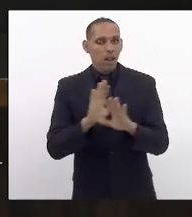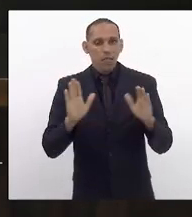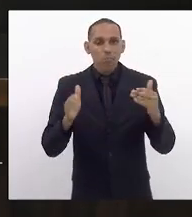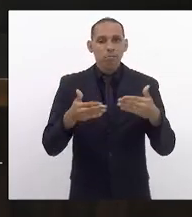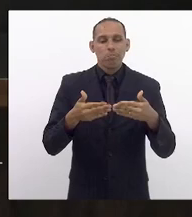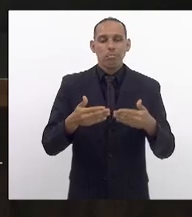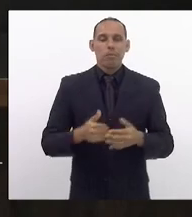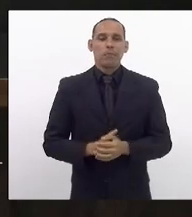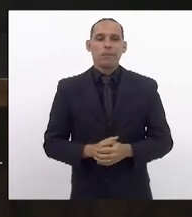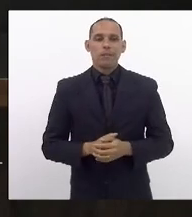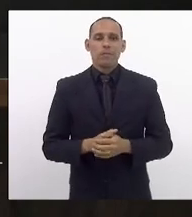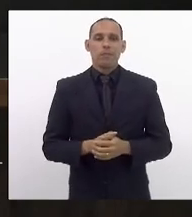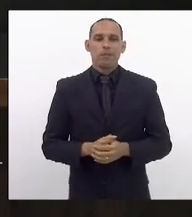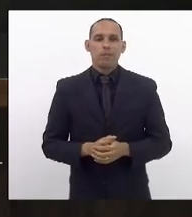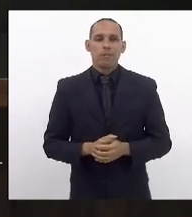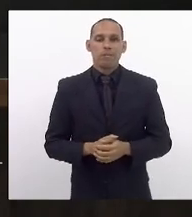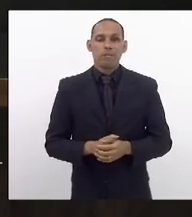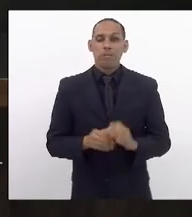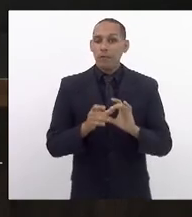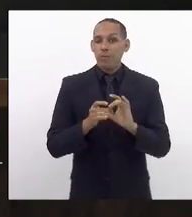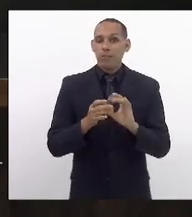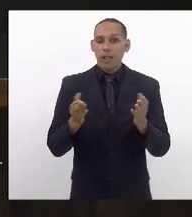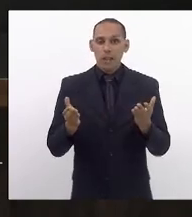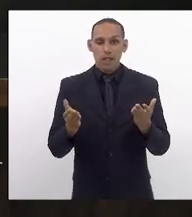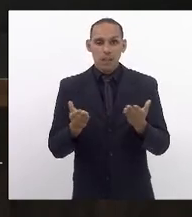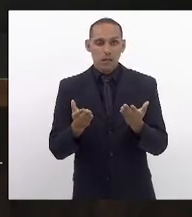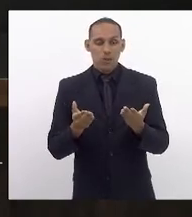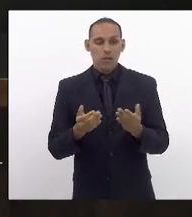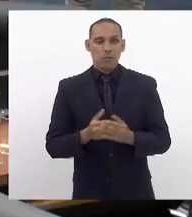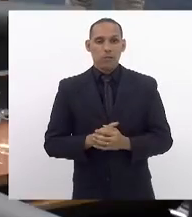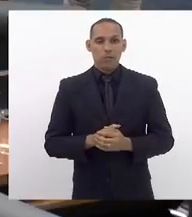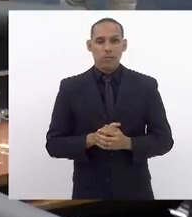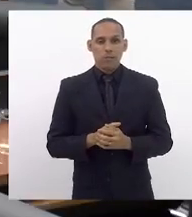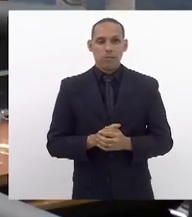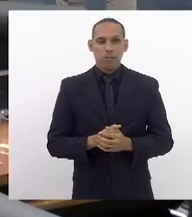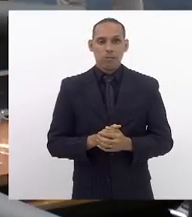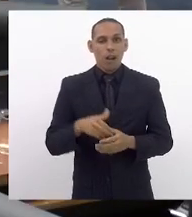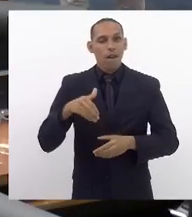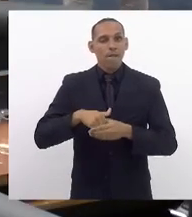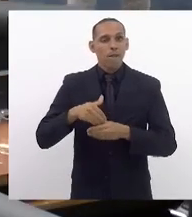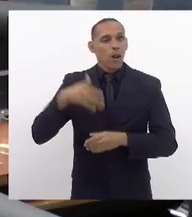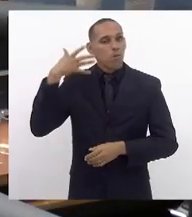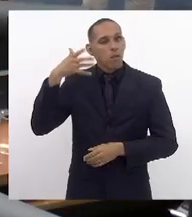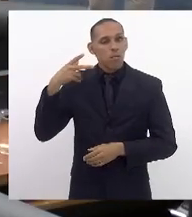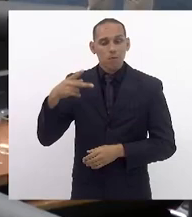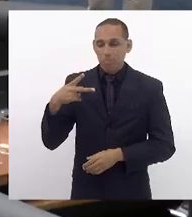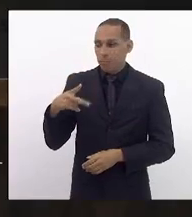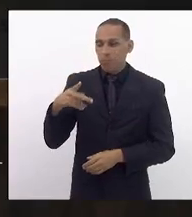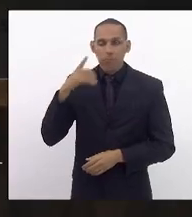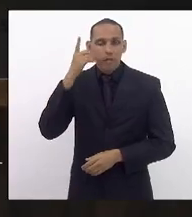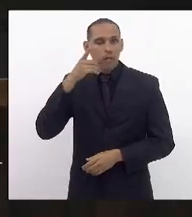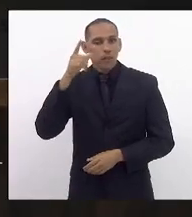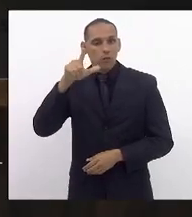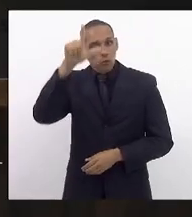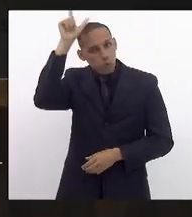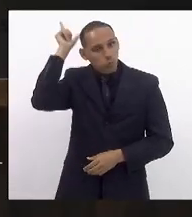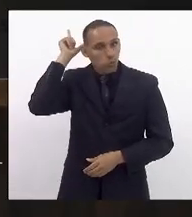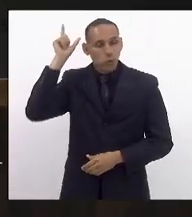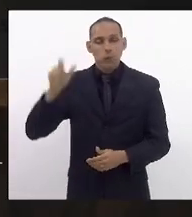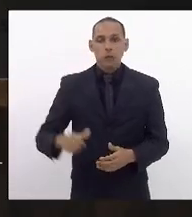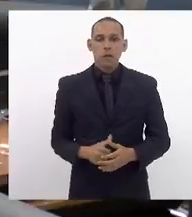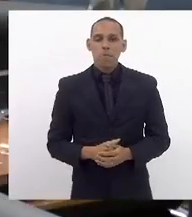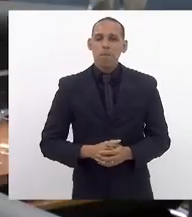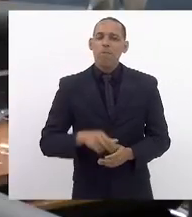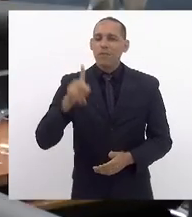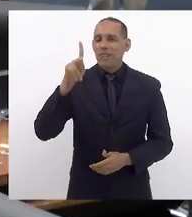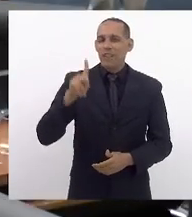mesma, permitindo a declaração de voto do deputado Luiz Paulo.